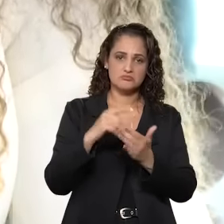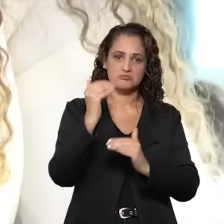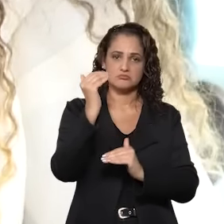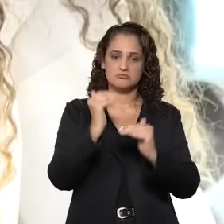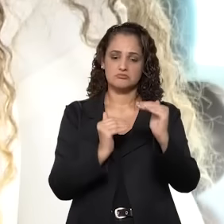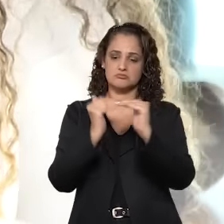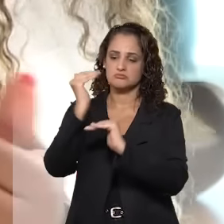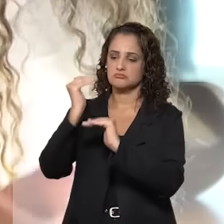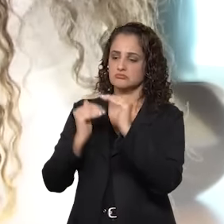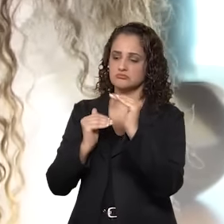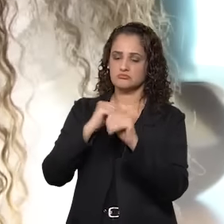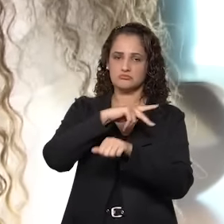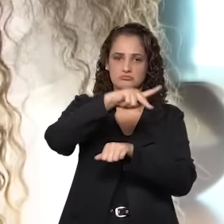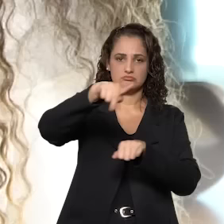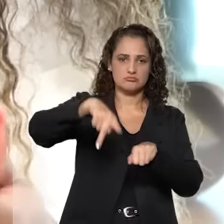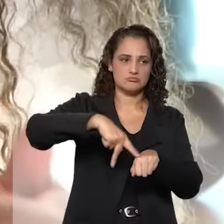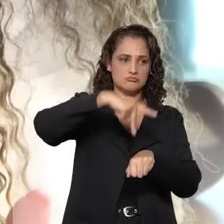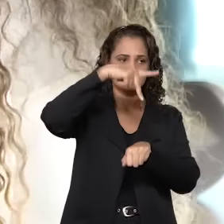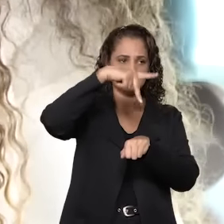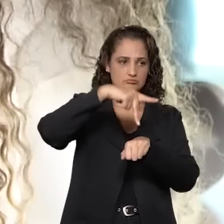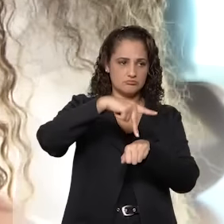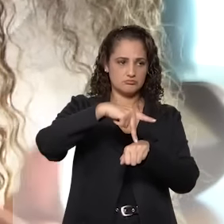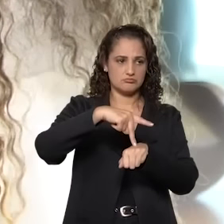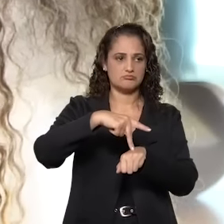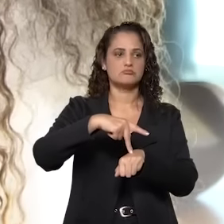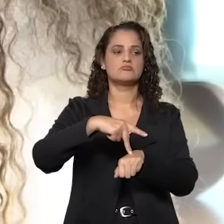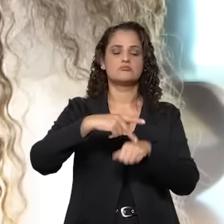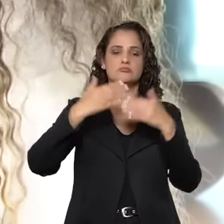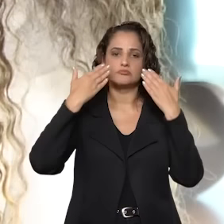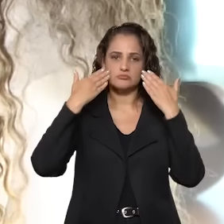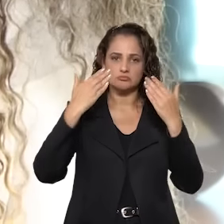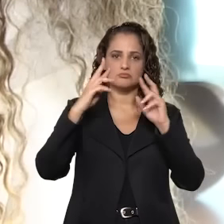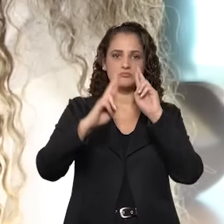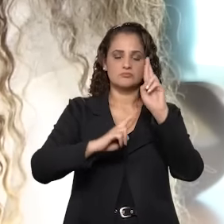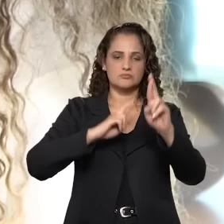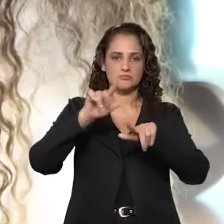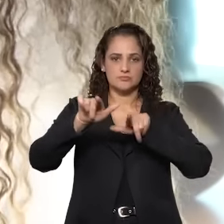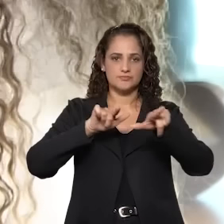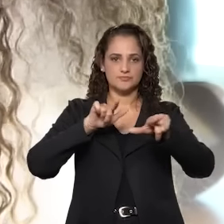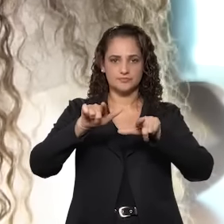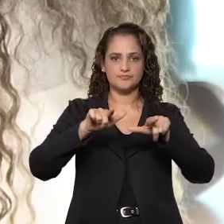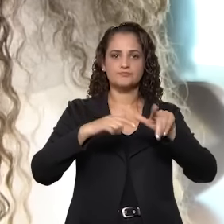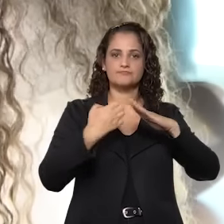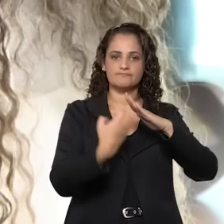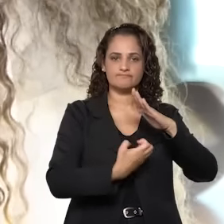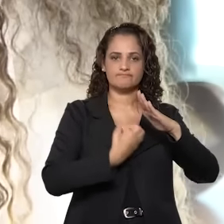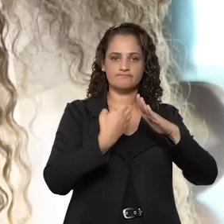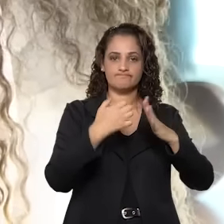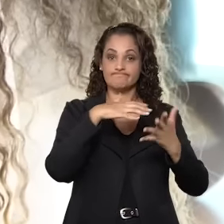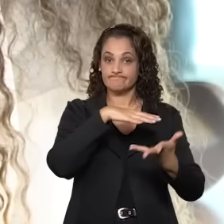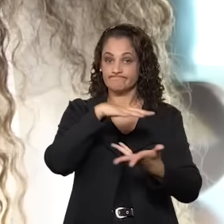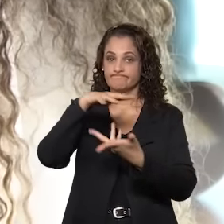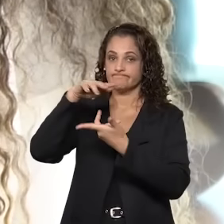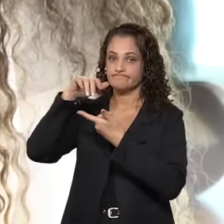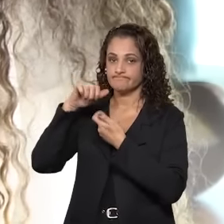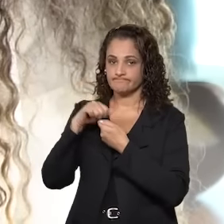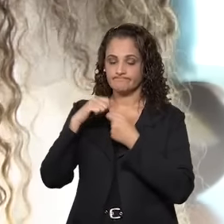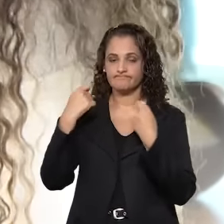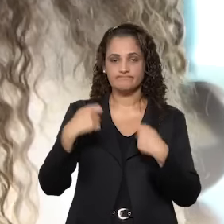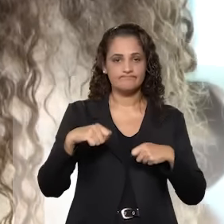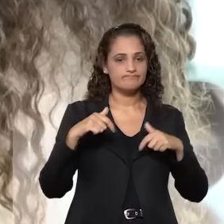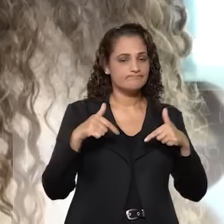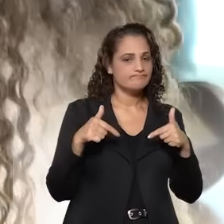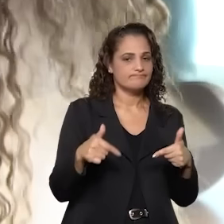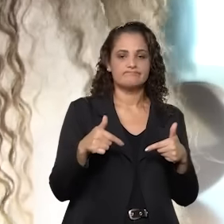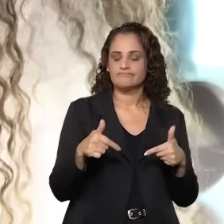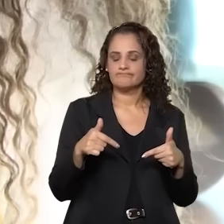país né que se reflete nas relações de trabalho e no mundo corporativo que precisava ser enfrentada de uma maneira